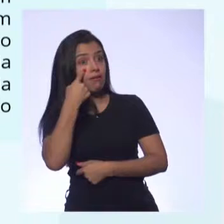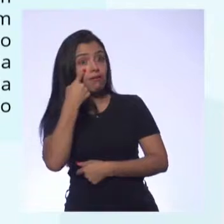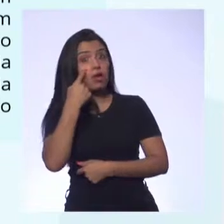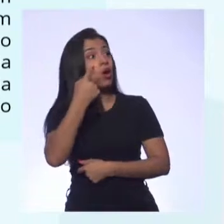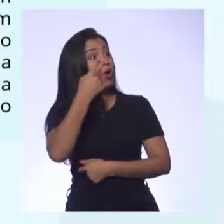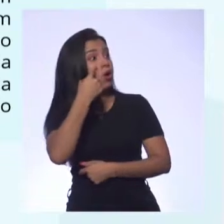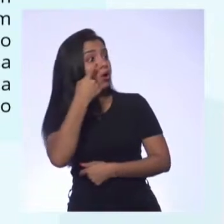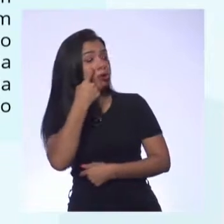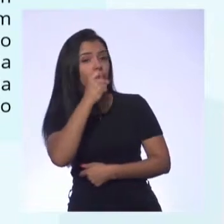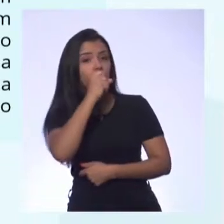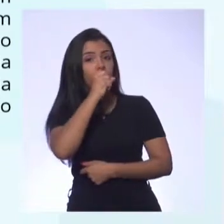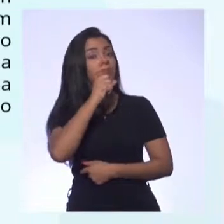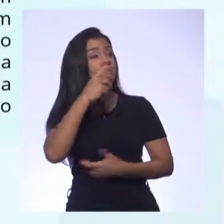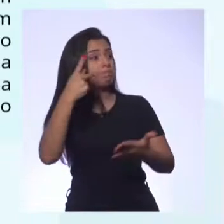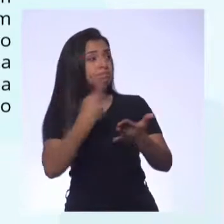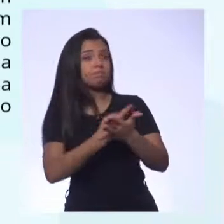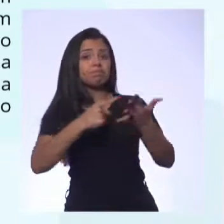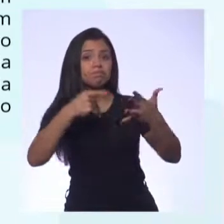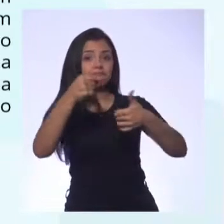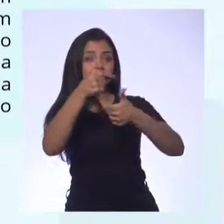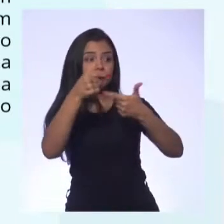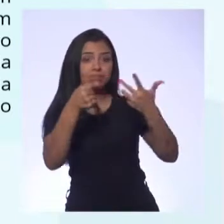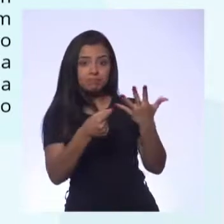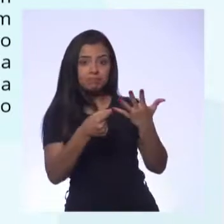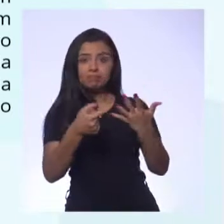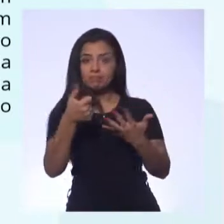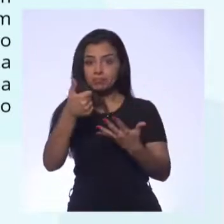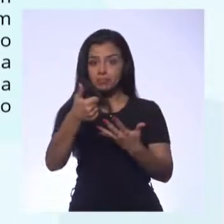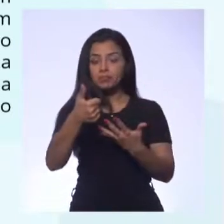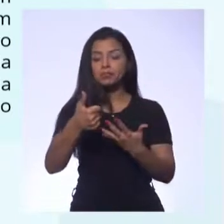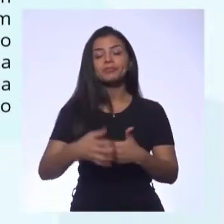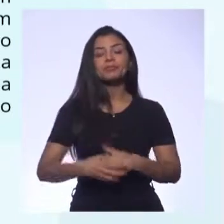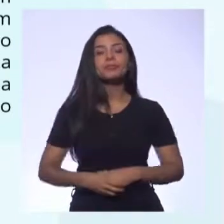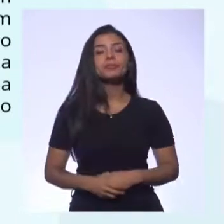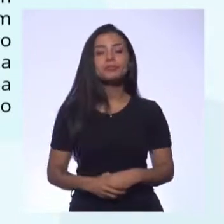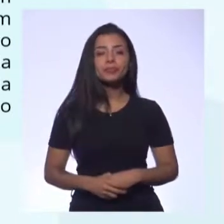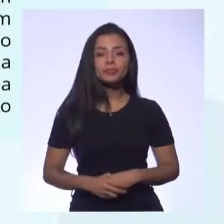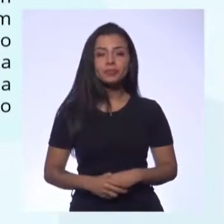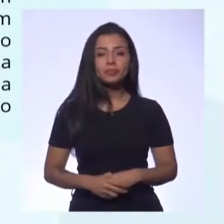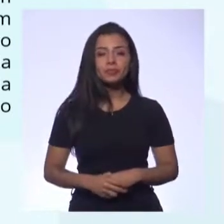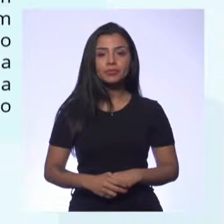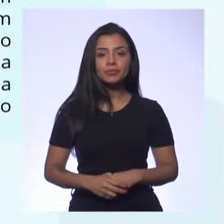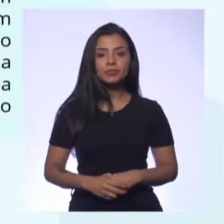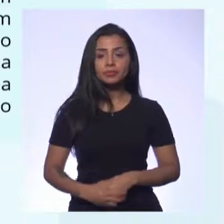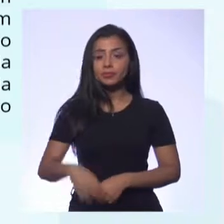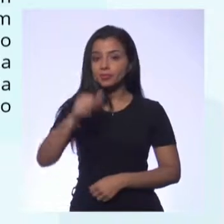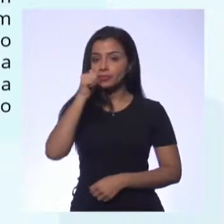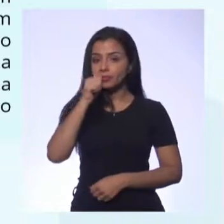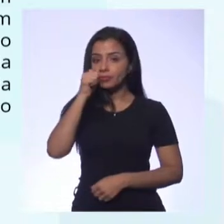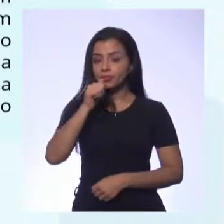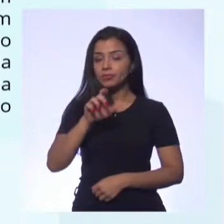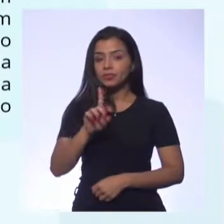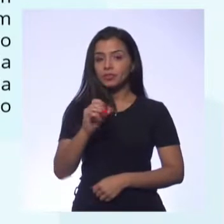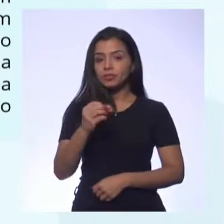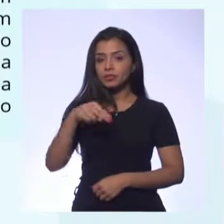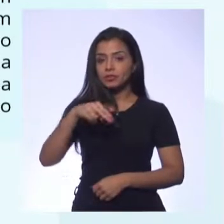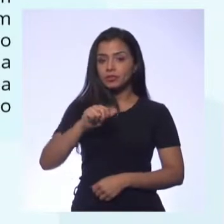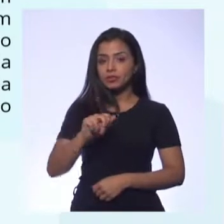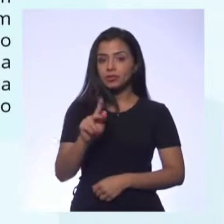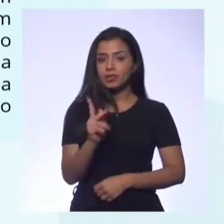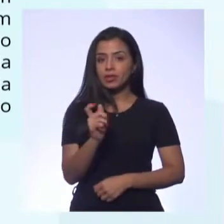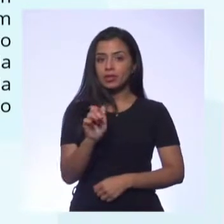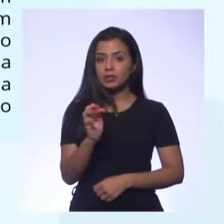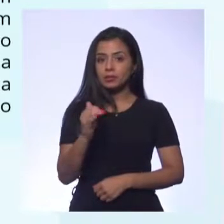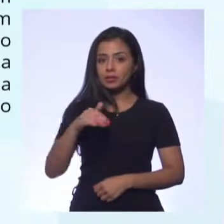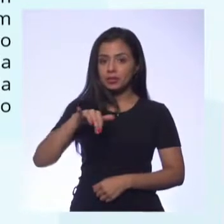que acontece. E aqui nós vamos analisar alguns itens. A sinopse. Dona Hermínia, que aí no caso está entre parênteses, quem é o